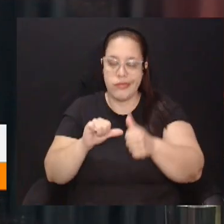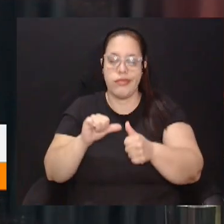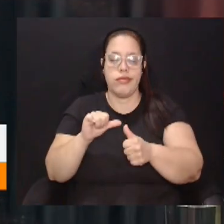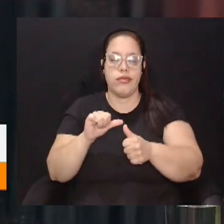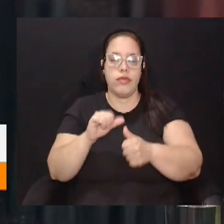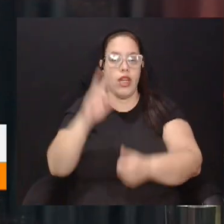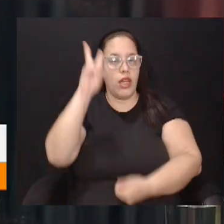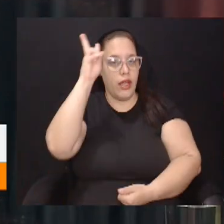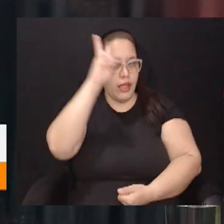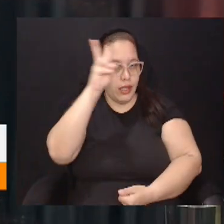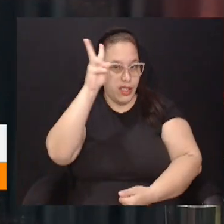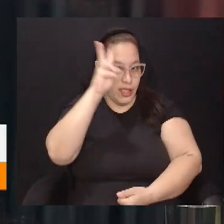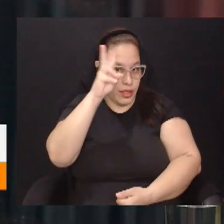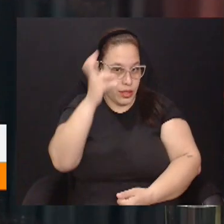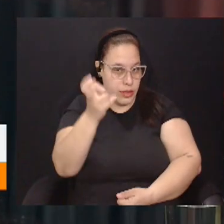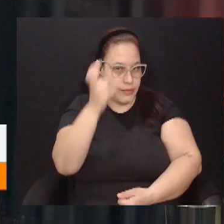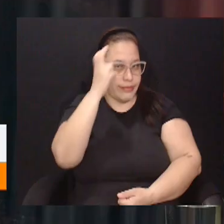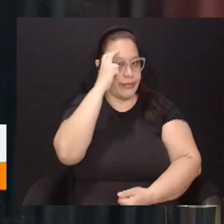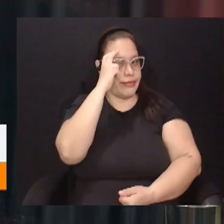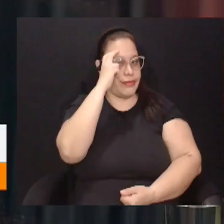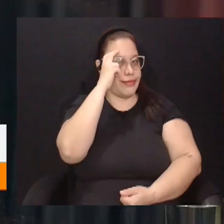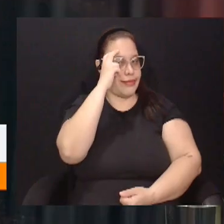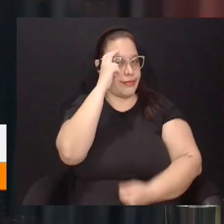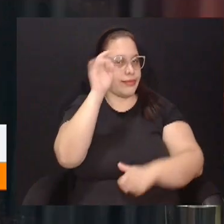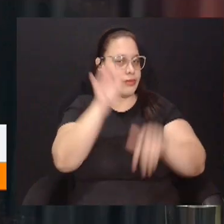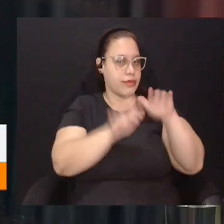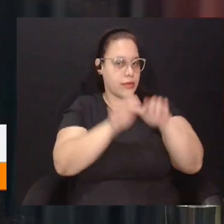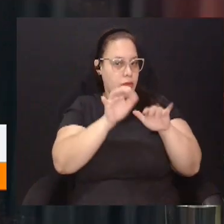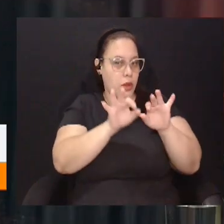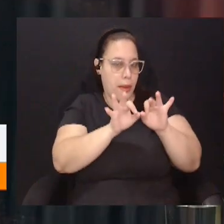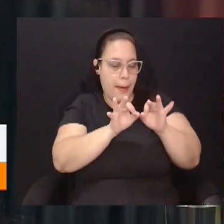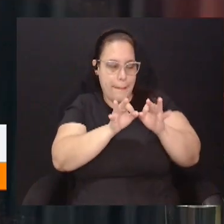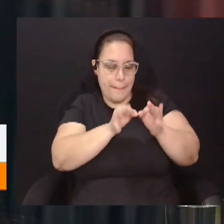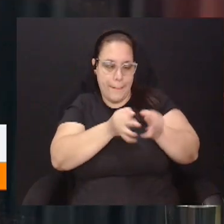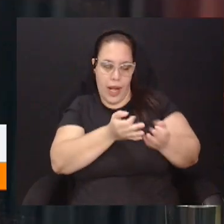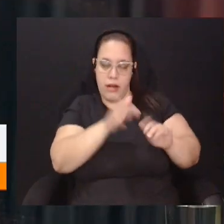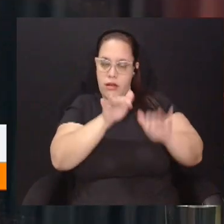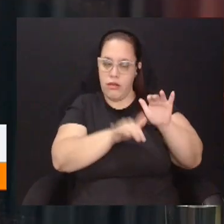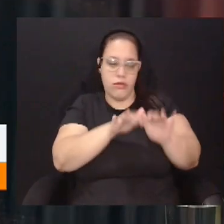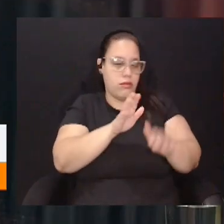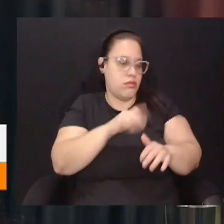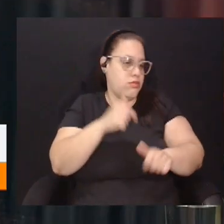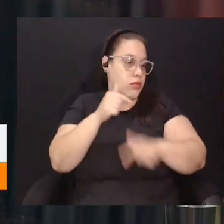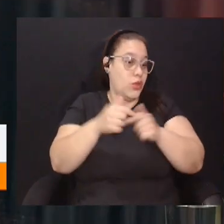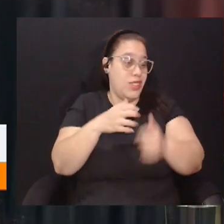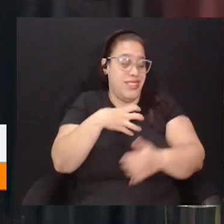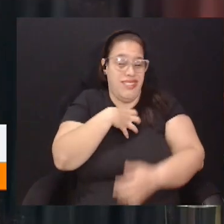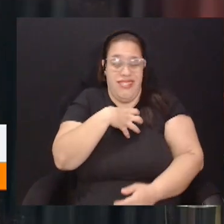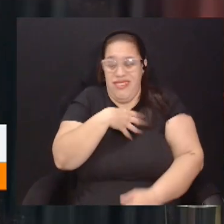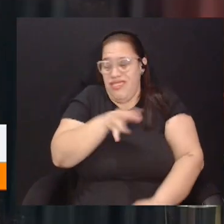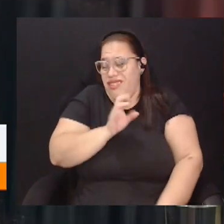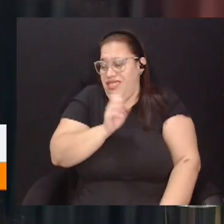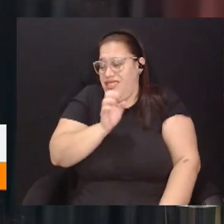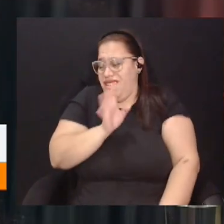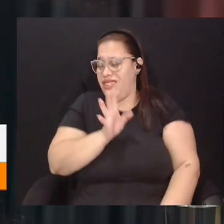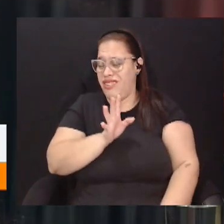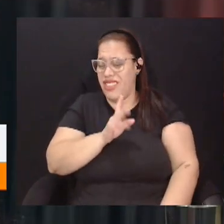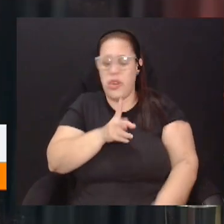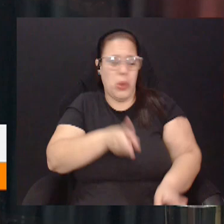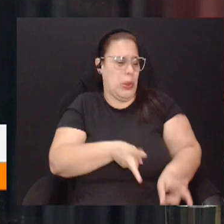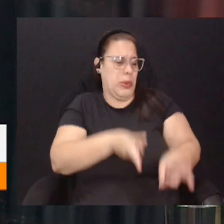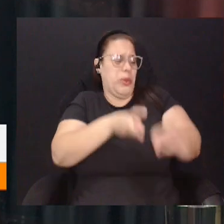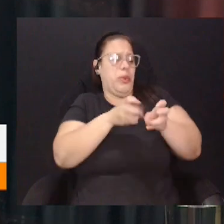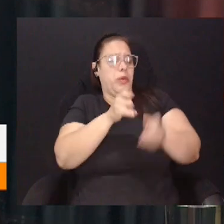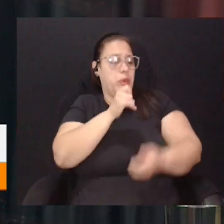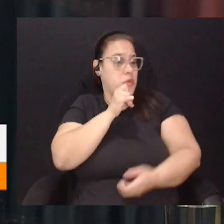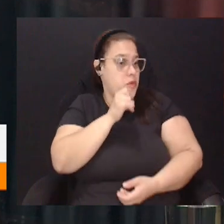tradições, elas são, às vezes, mínimas e, às vezes, geram muito desconforto. Uhum. Então o que se percebe, por exemplo,